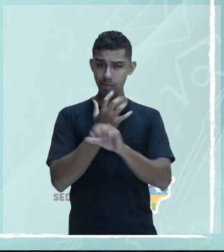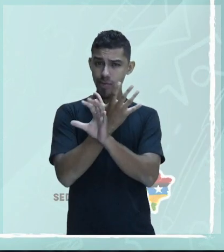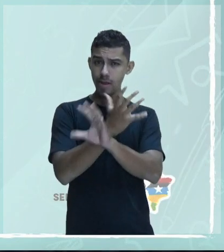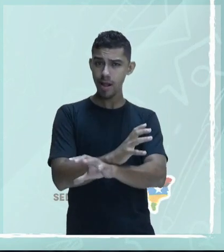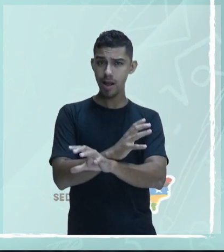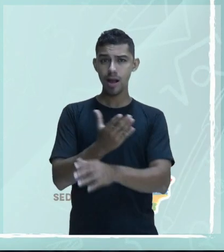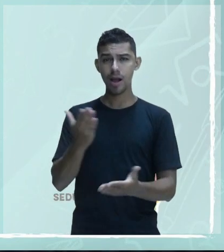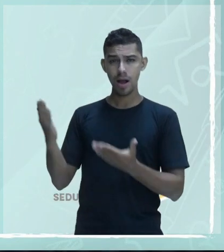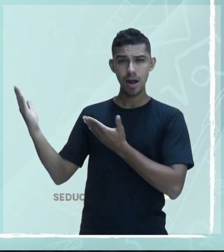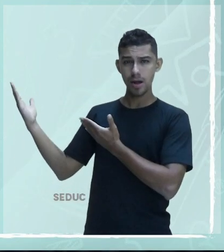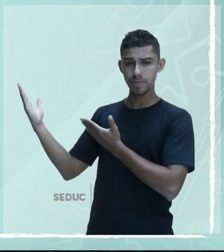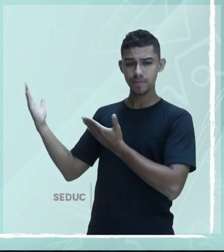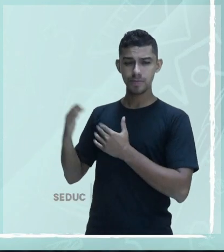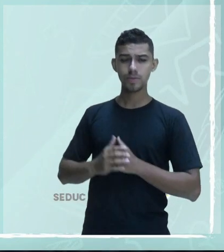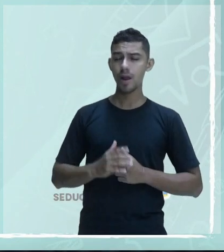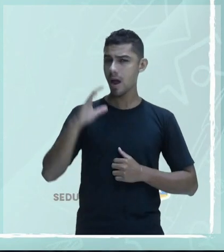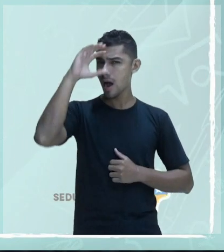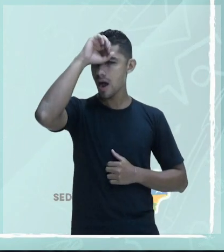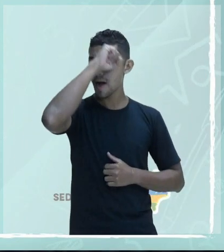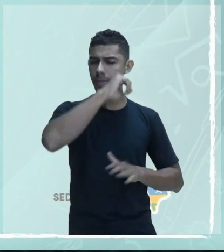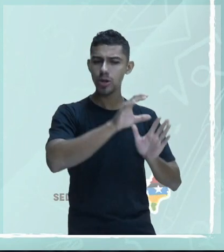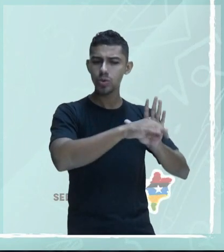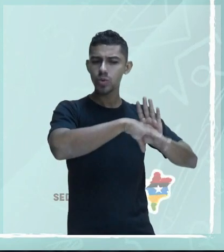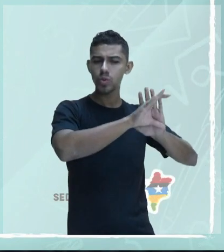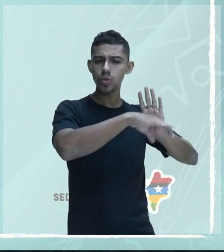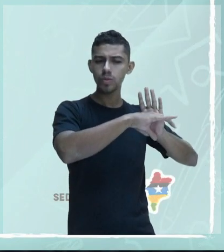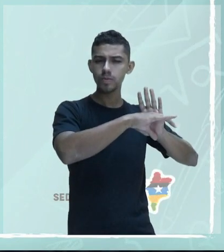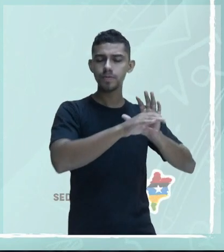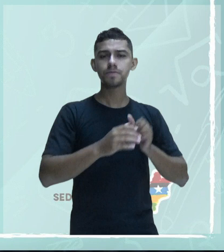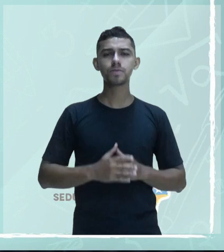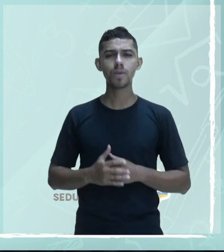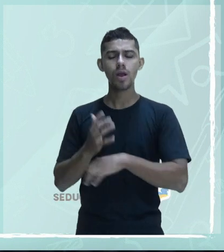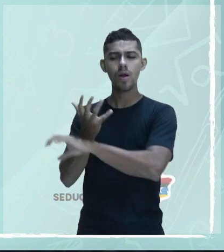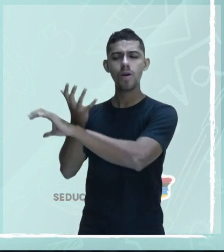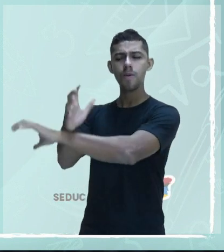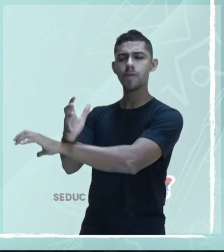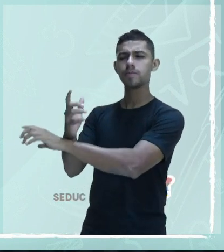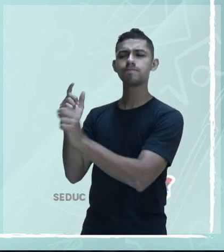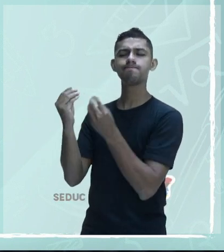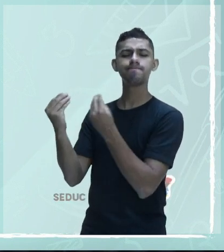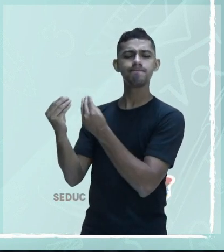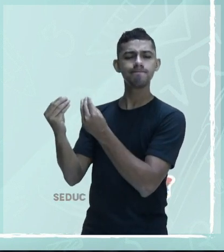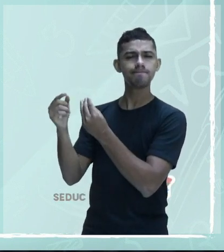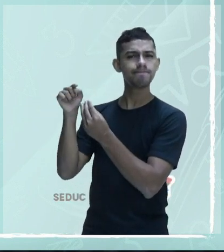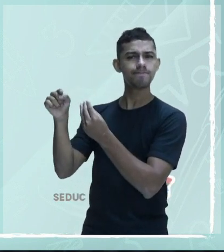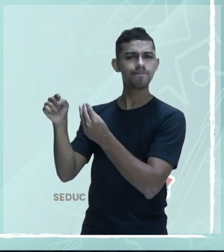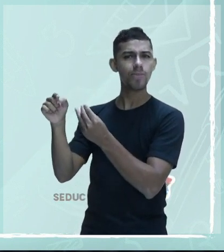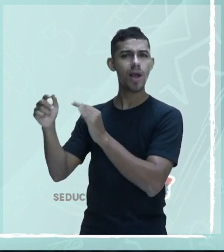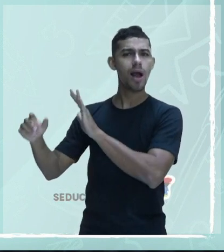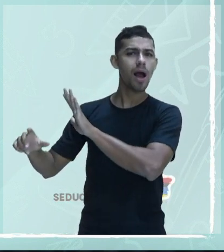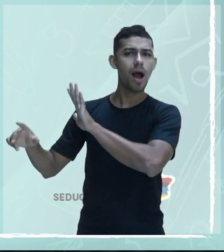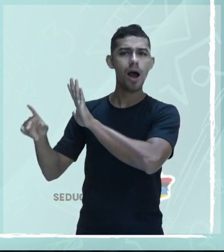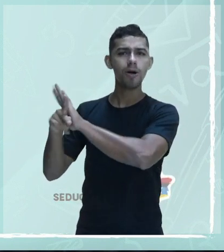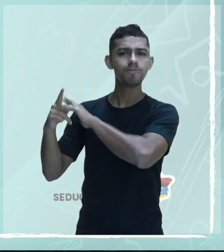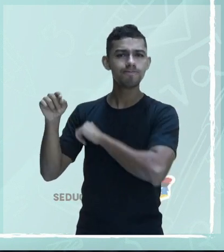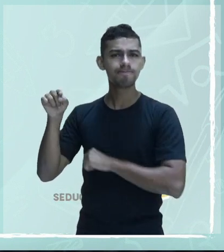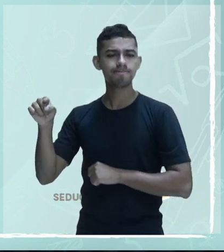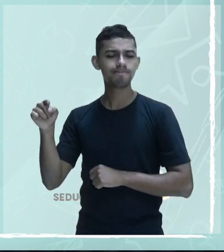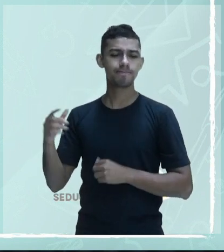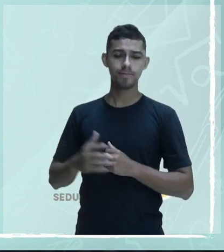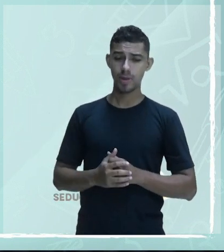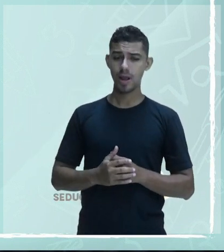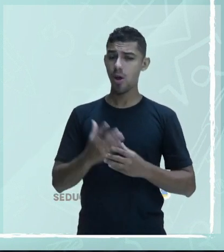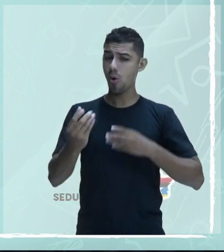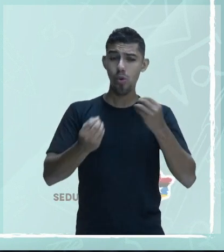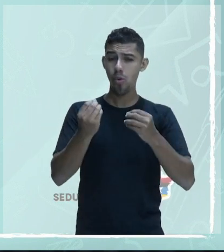o conceito, as funções desse sistema esquelético, saber como é que ele se divide em esqueleto axial e